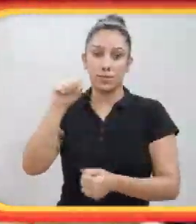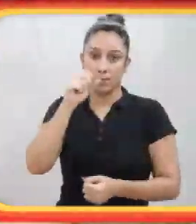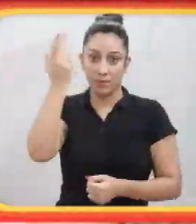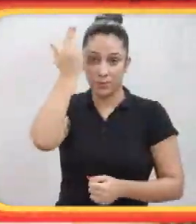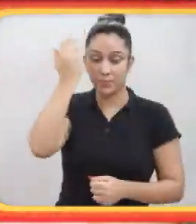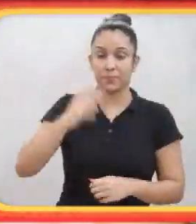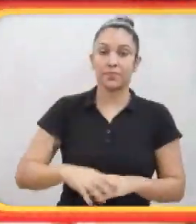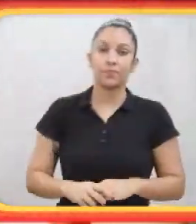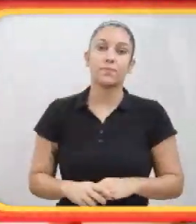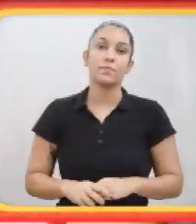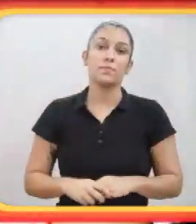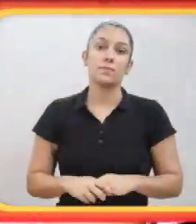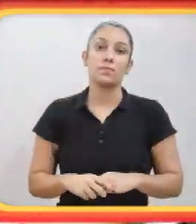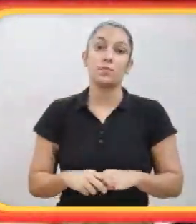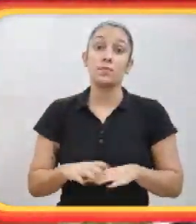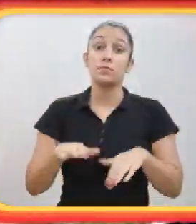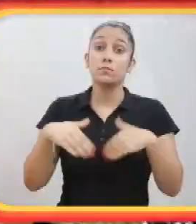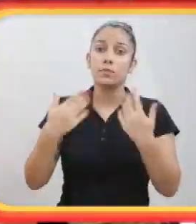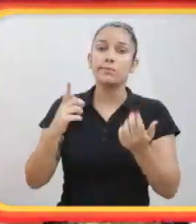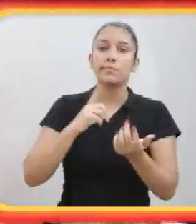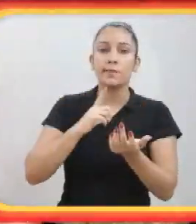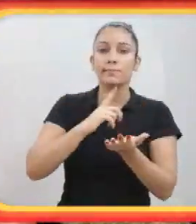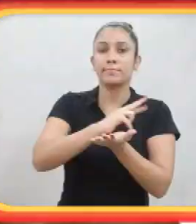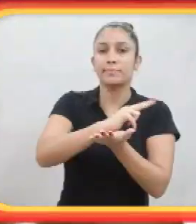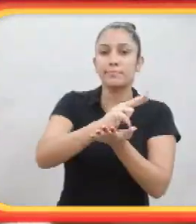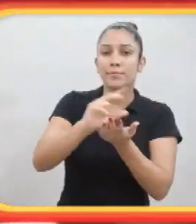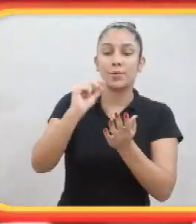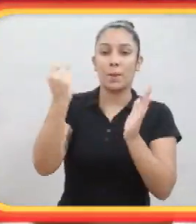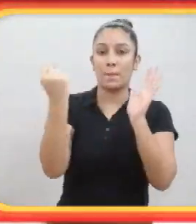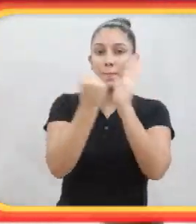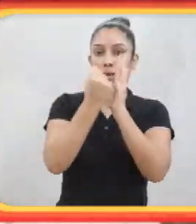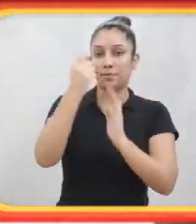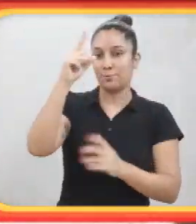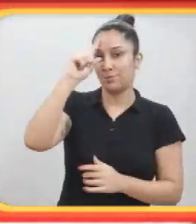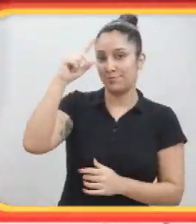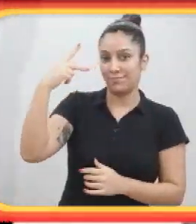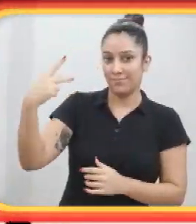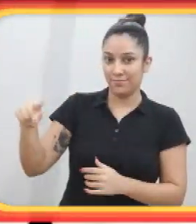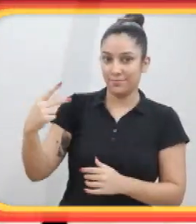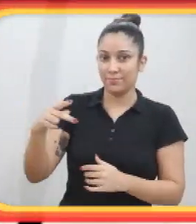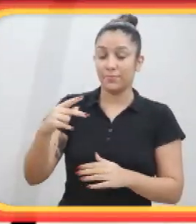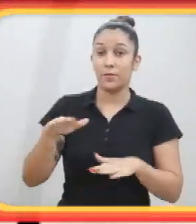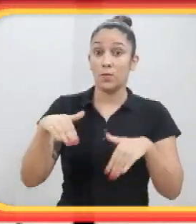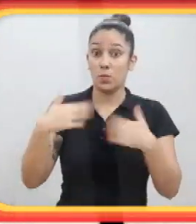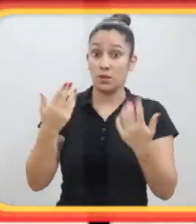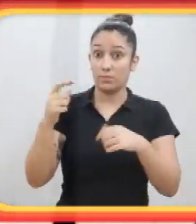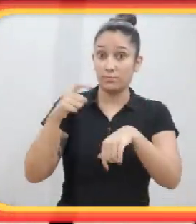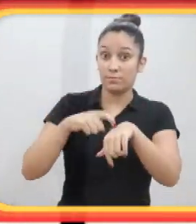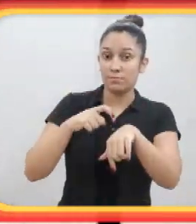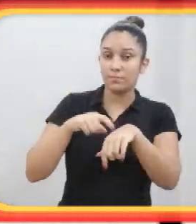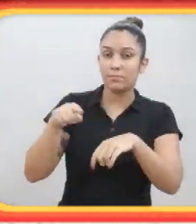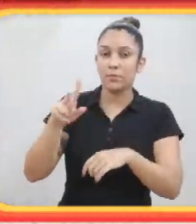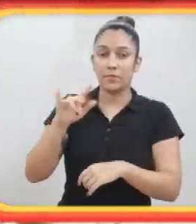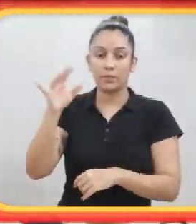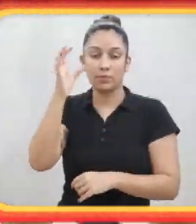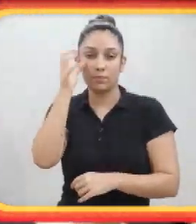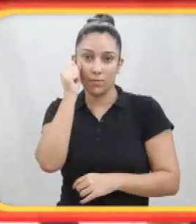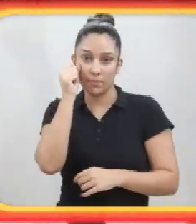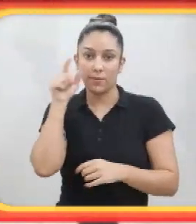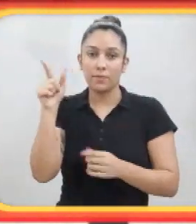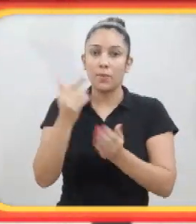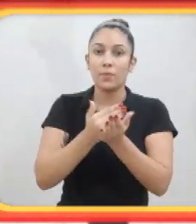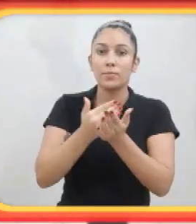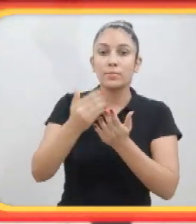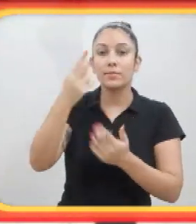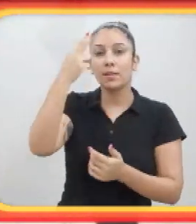pegou, sentir, escutar o som que o cavalo faz ao morder a cenoura. Então, assim, são diversas coisas que